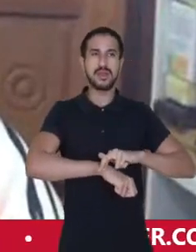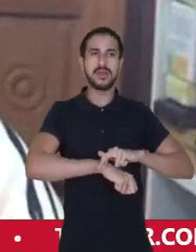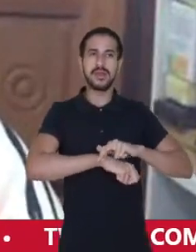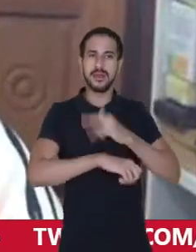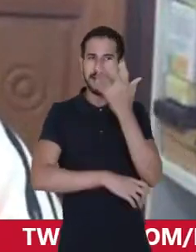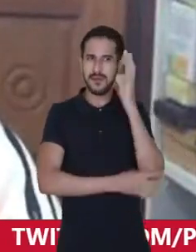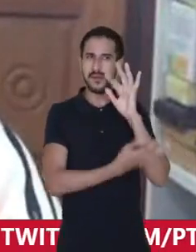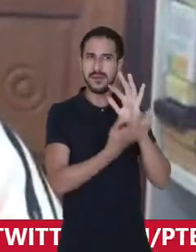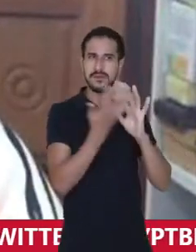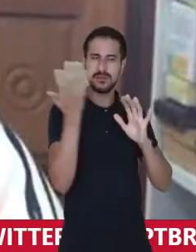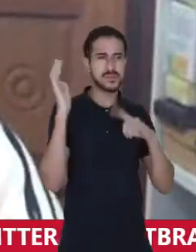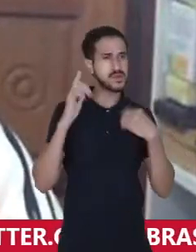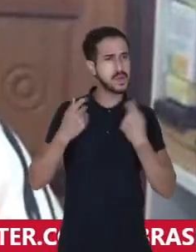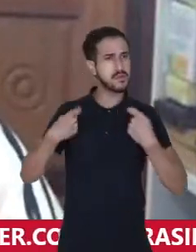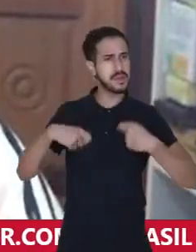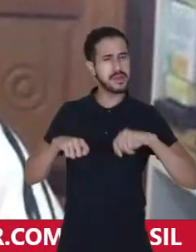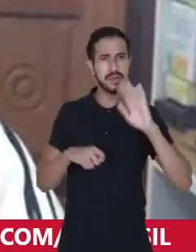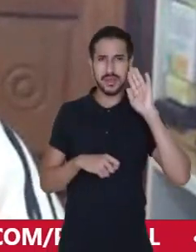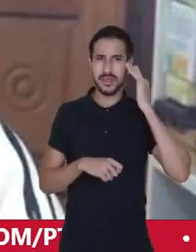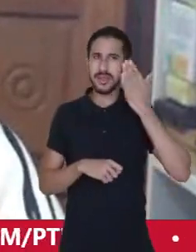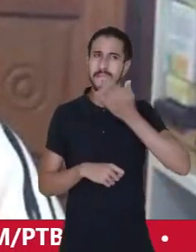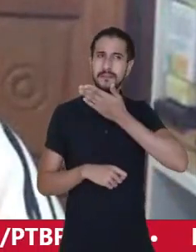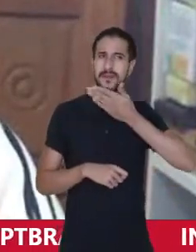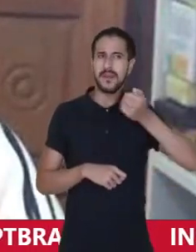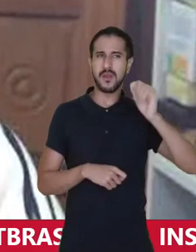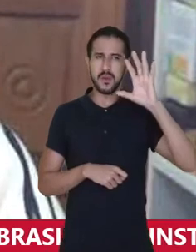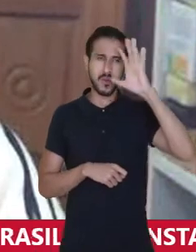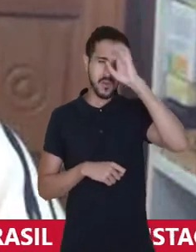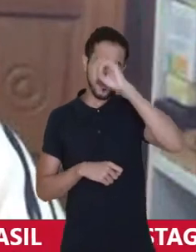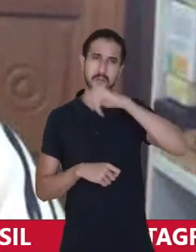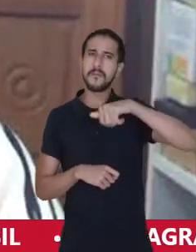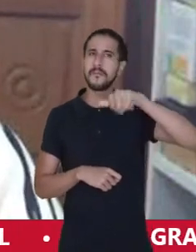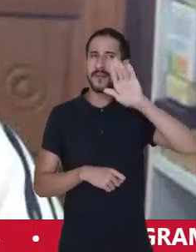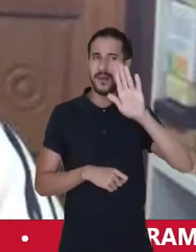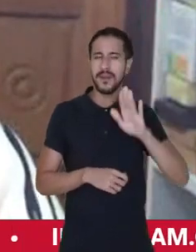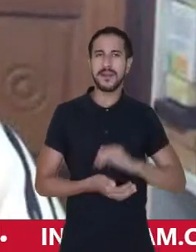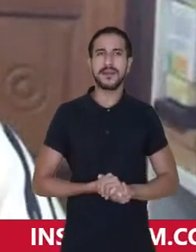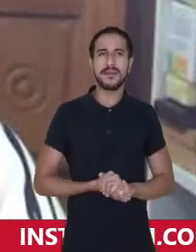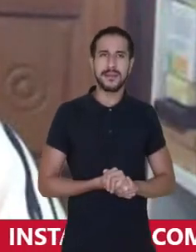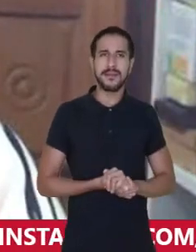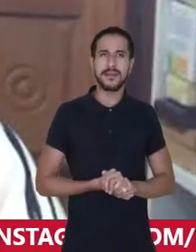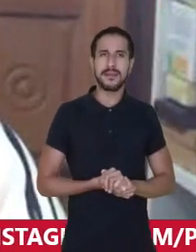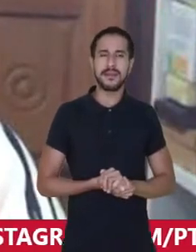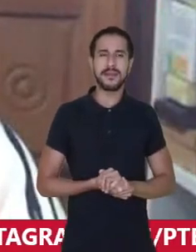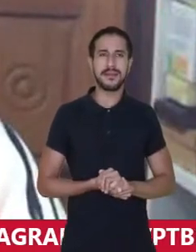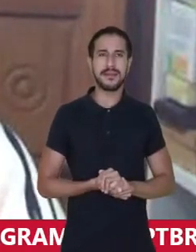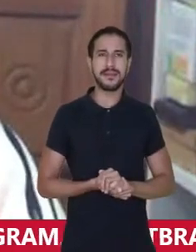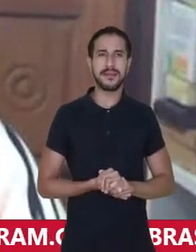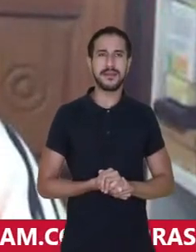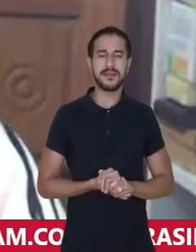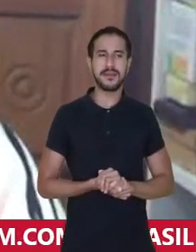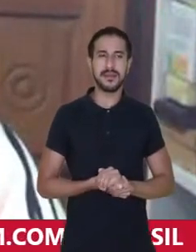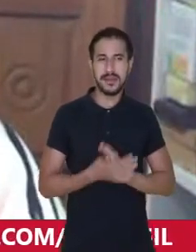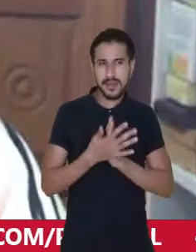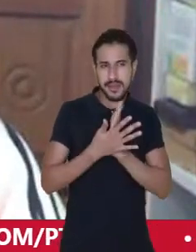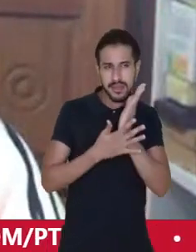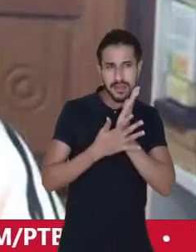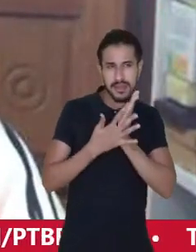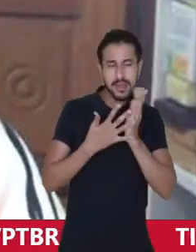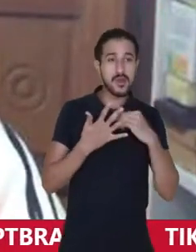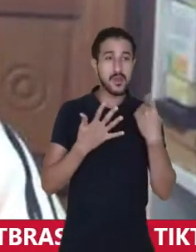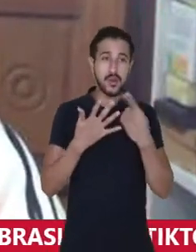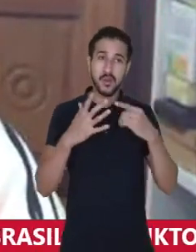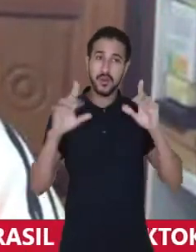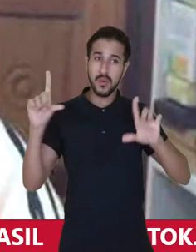algo que nós precisamos entender mais, compreender mais, e como eixo do nosso programa de